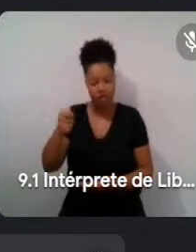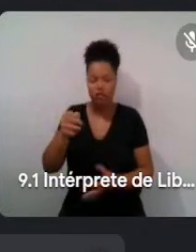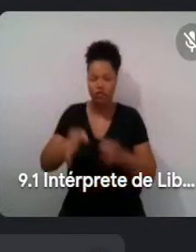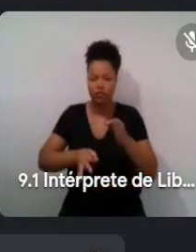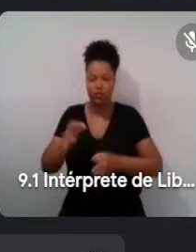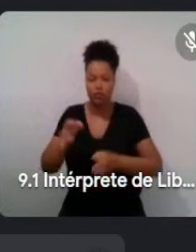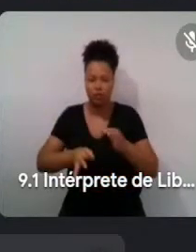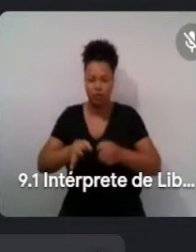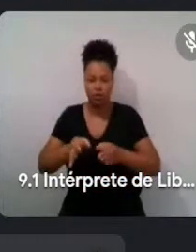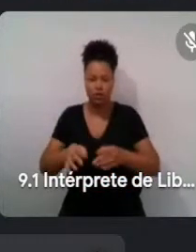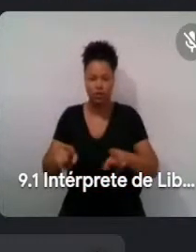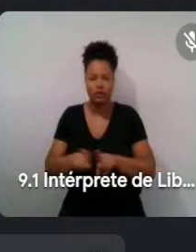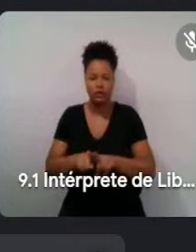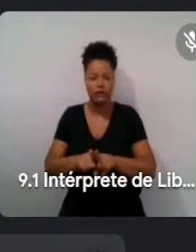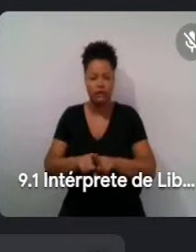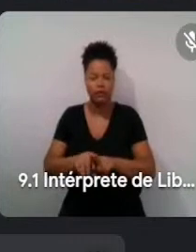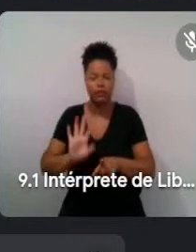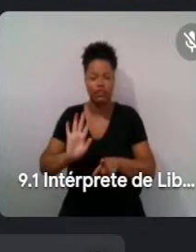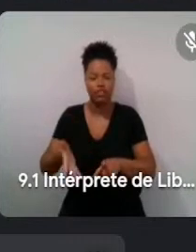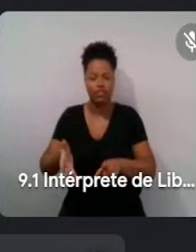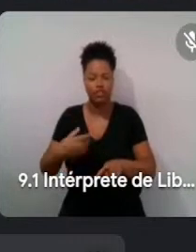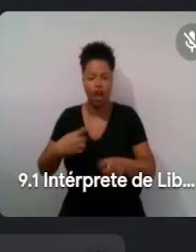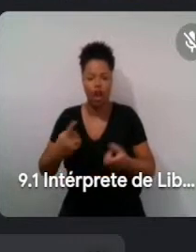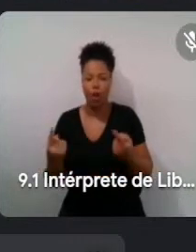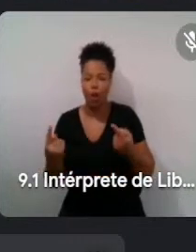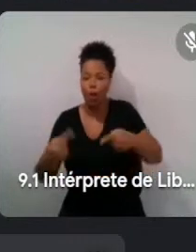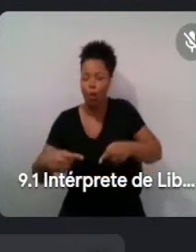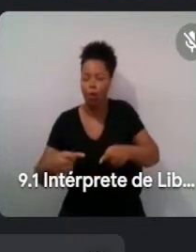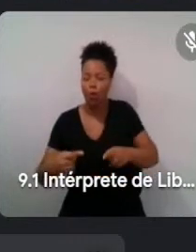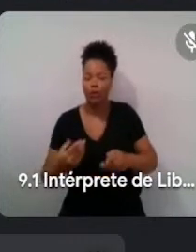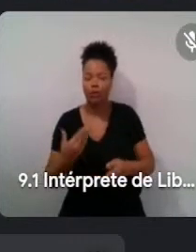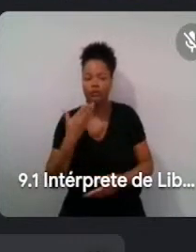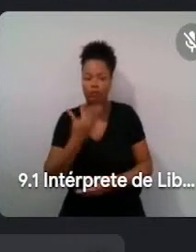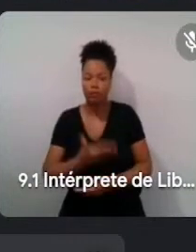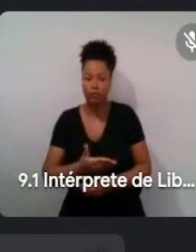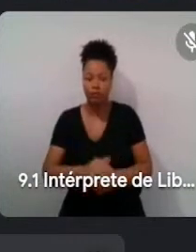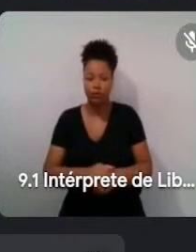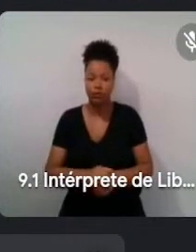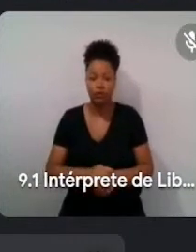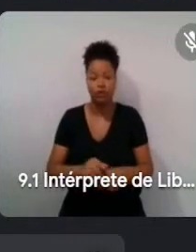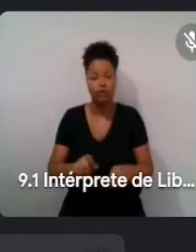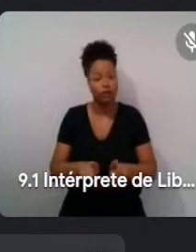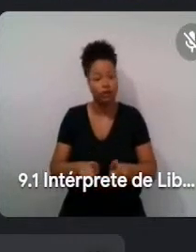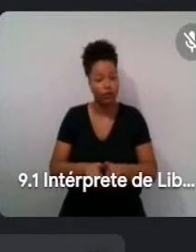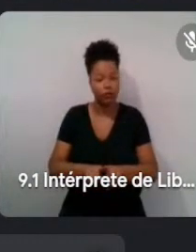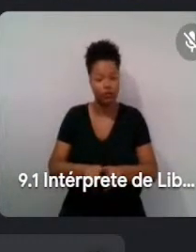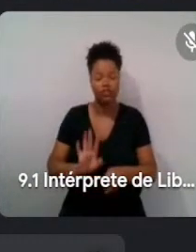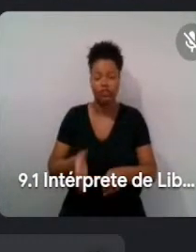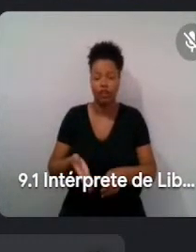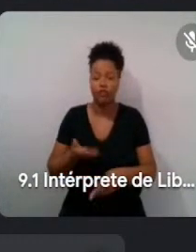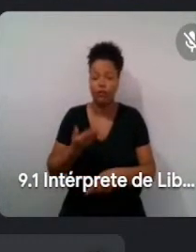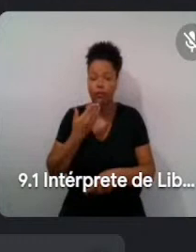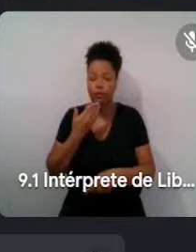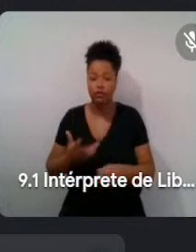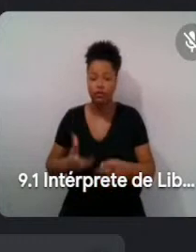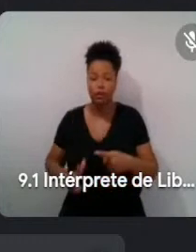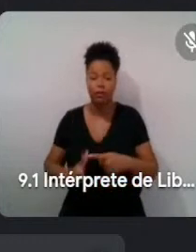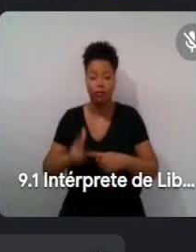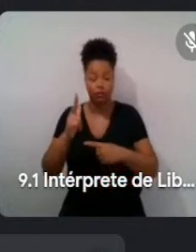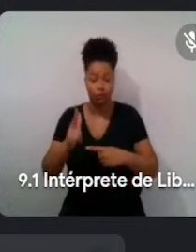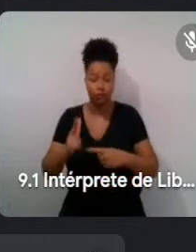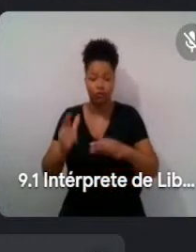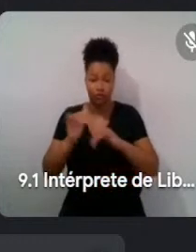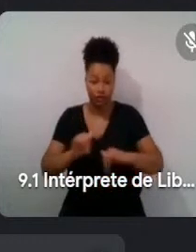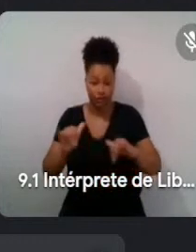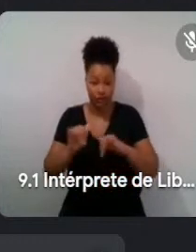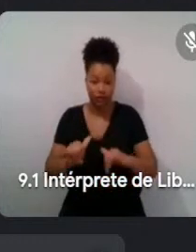devida contestação apresentada, a recorrente imediatamente determinou a suspensão da veiculação. O que ocorre é que o